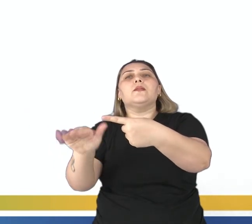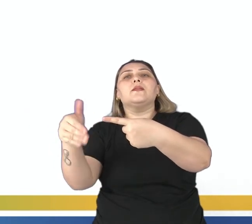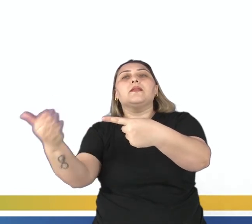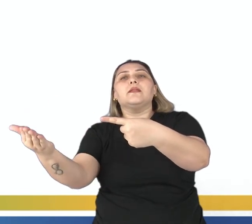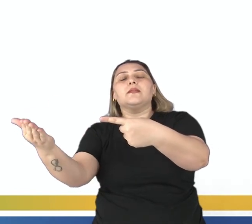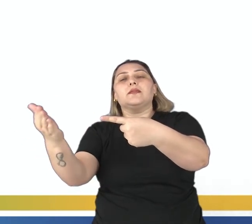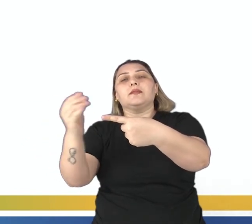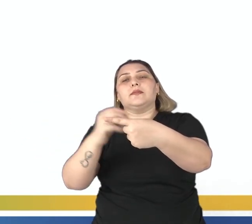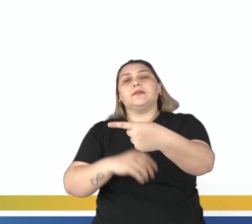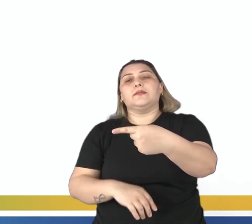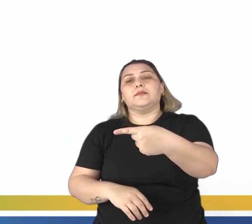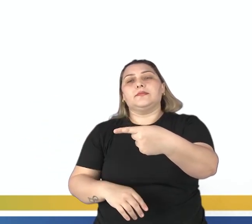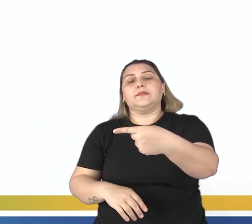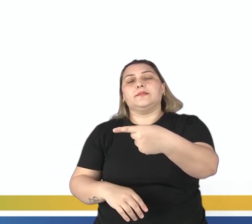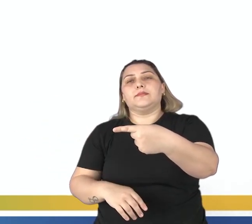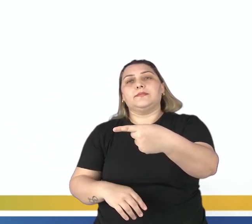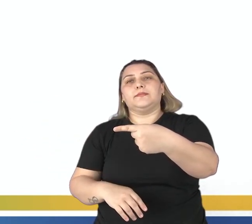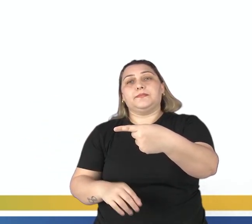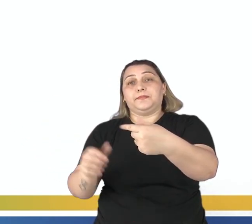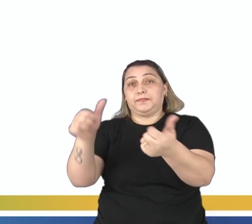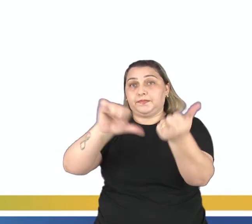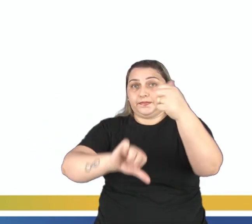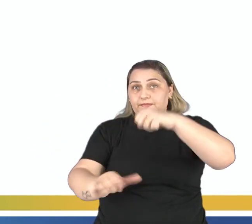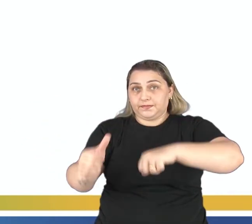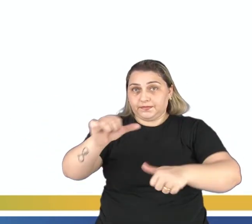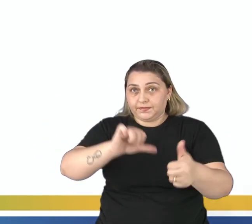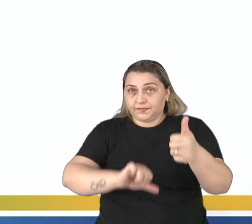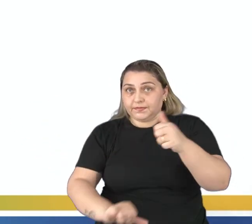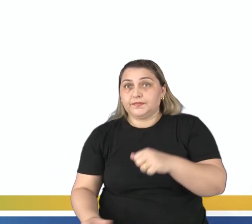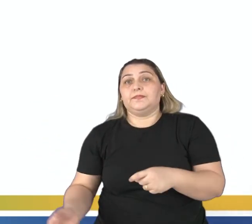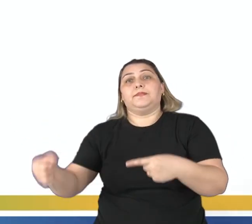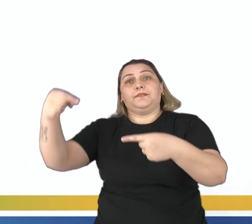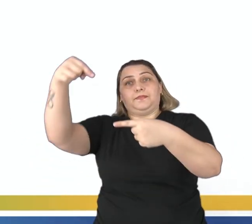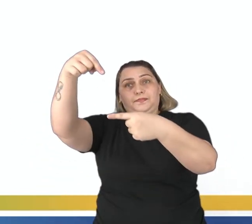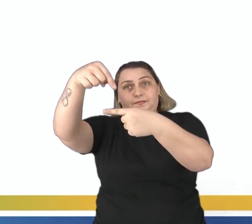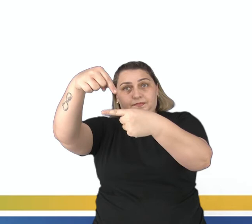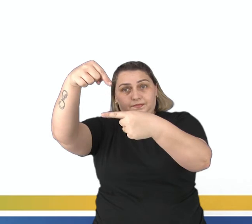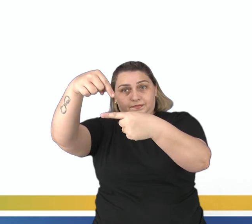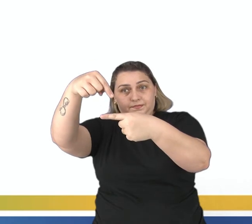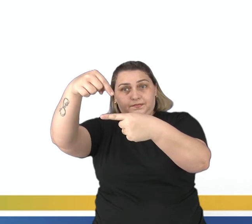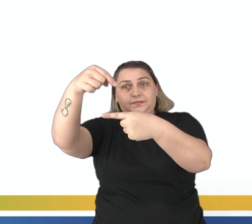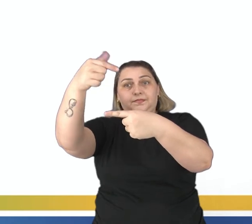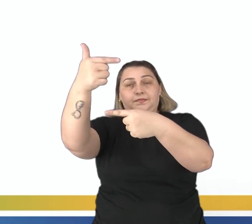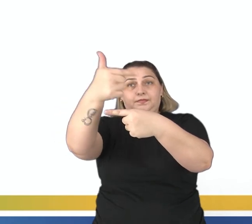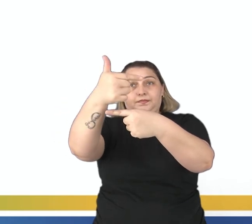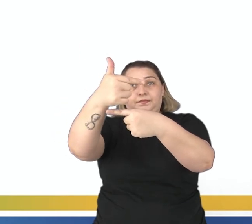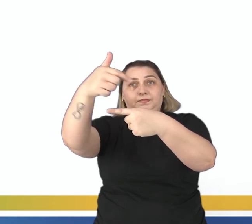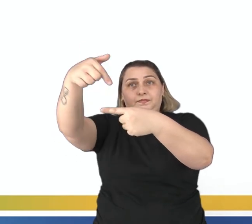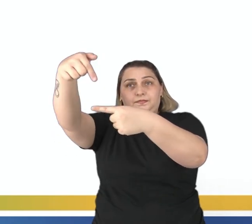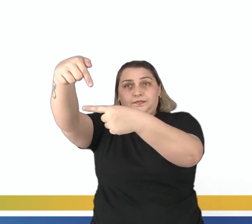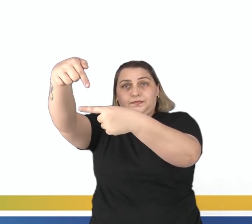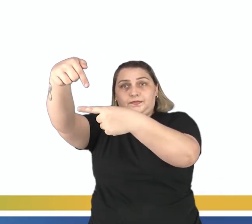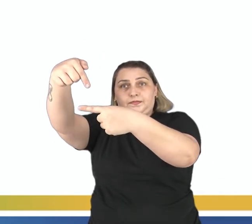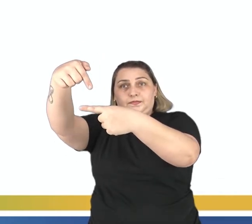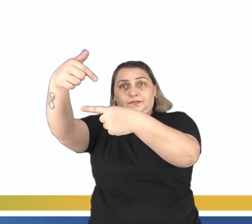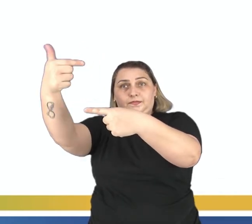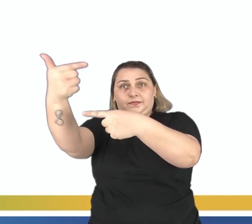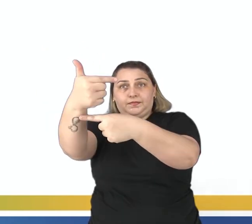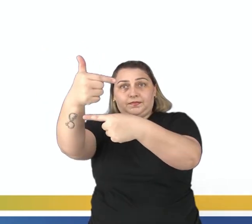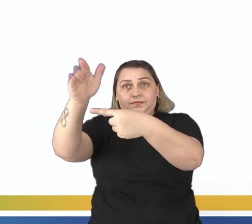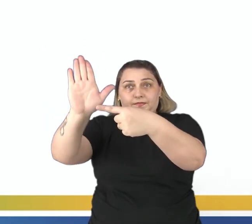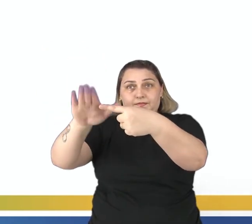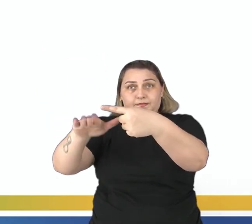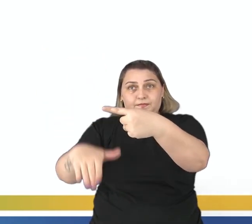aí? Então, nós vamos analisar os numeradores, 2 e 7. Como 2